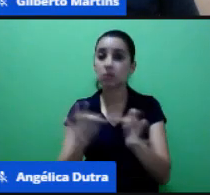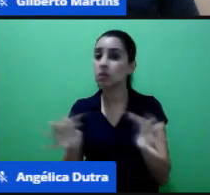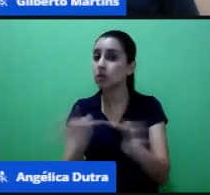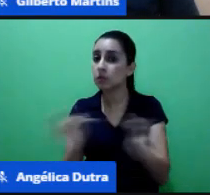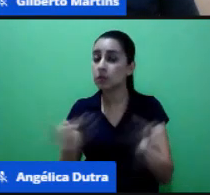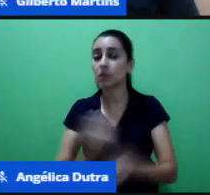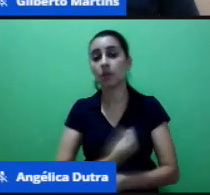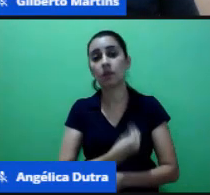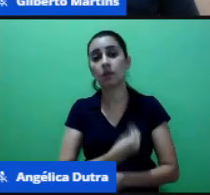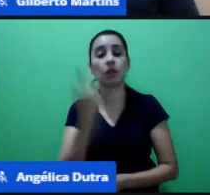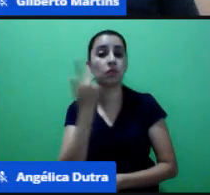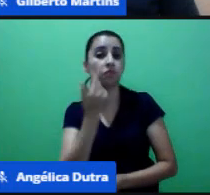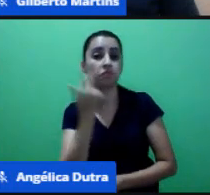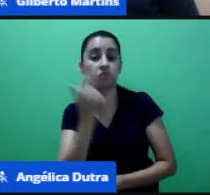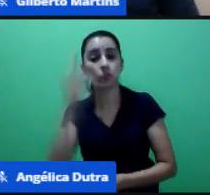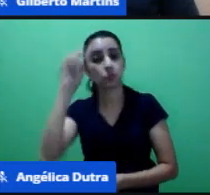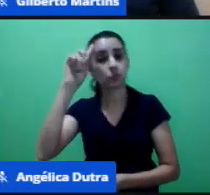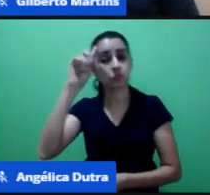Também